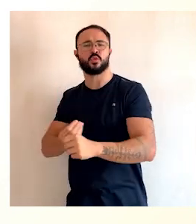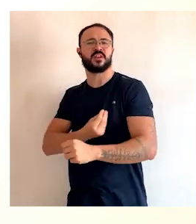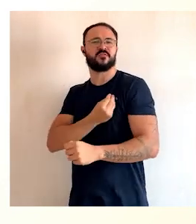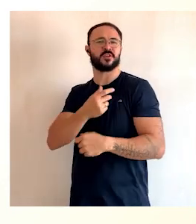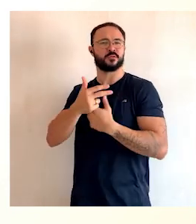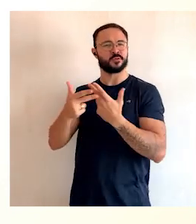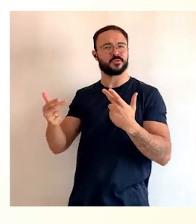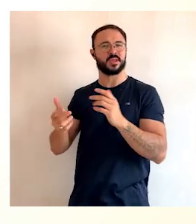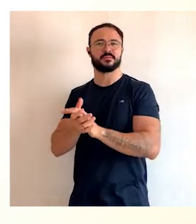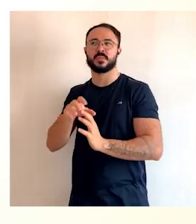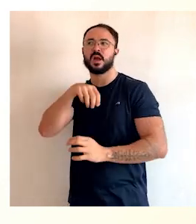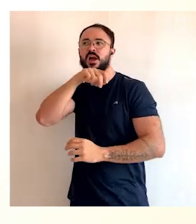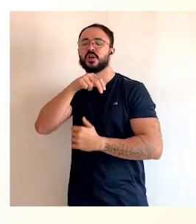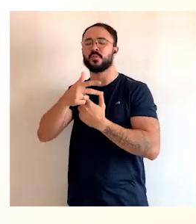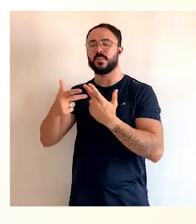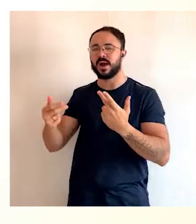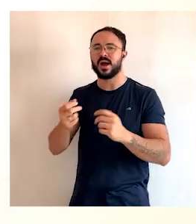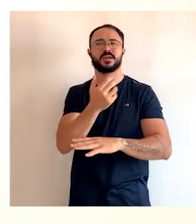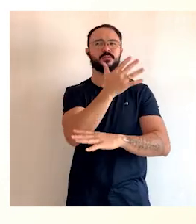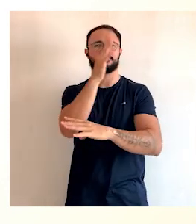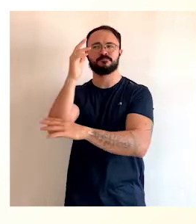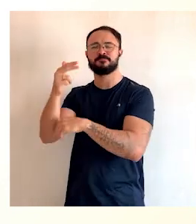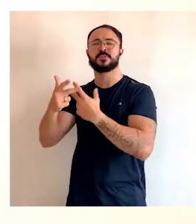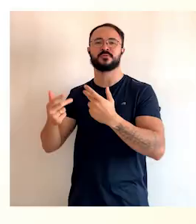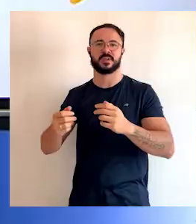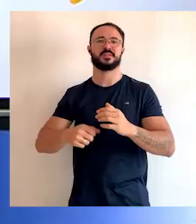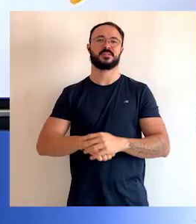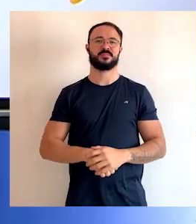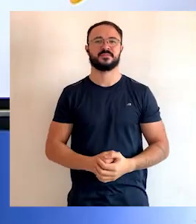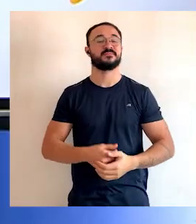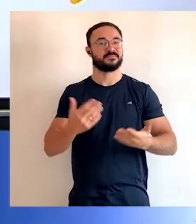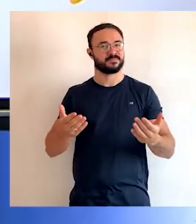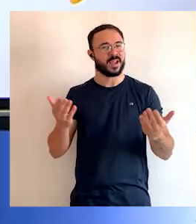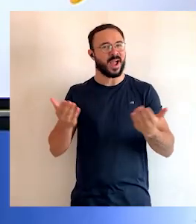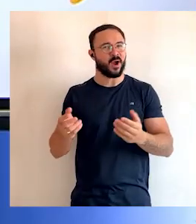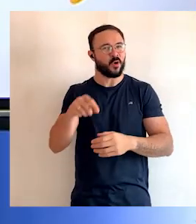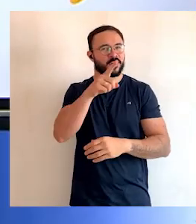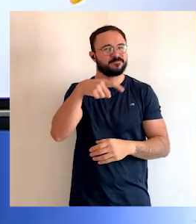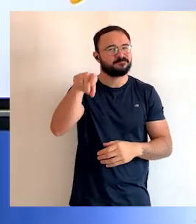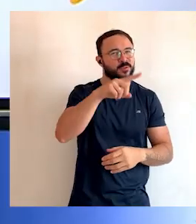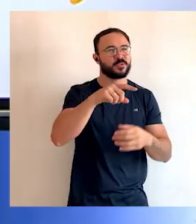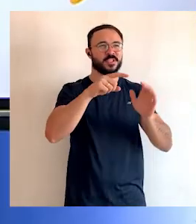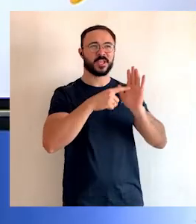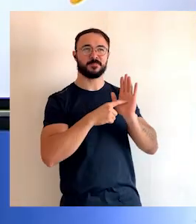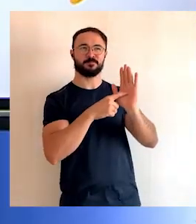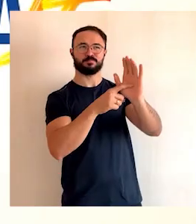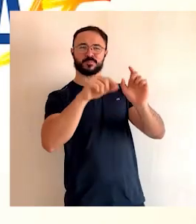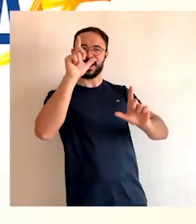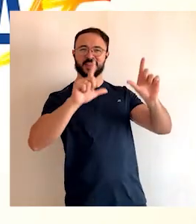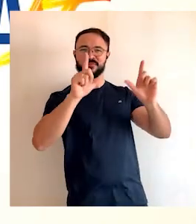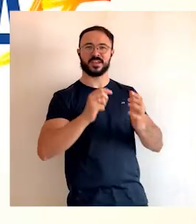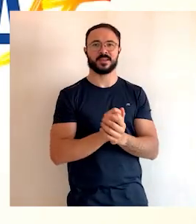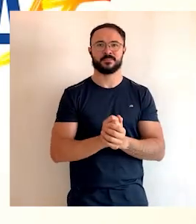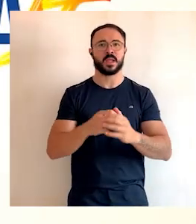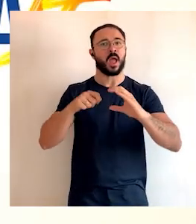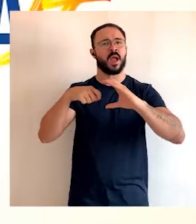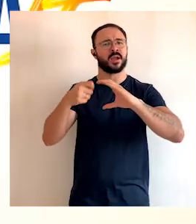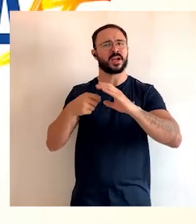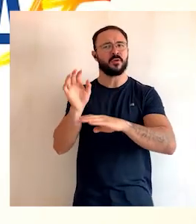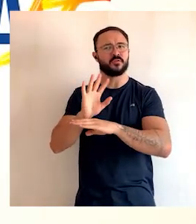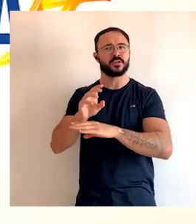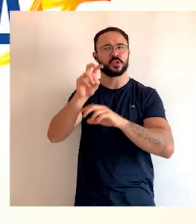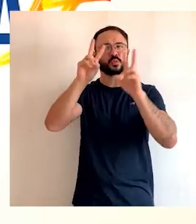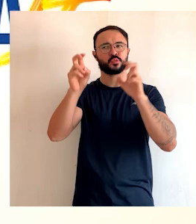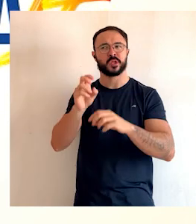espécies animais, vegetais e os micro-organismos. Agora chegou a sua vez de aparecer na TV. Elabore um vídeo com o